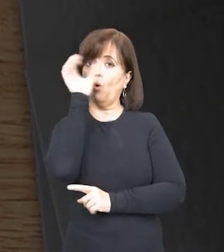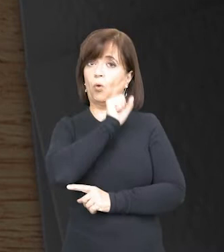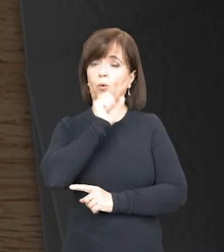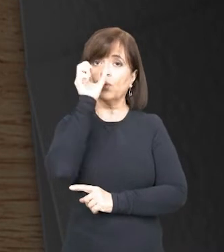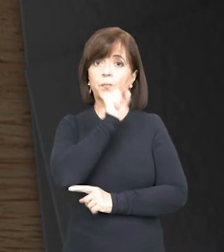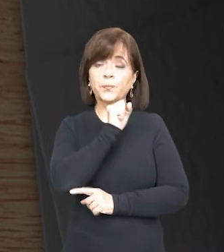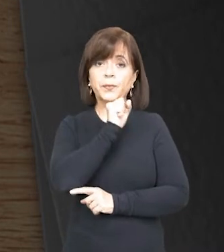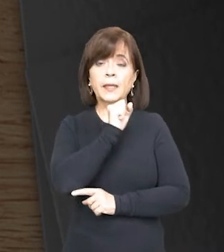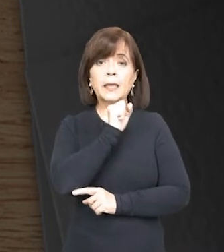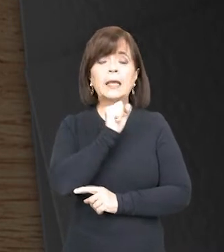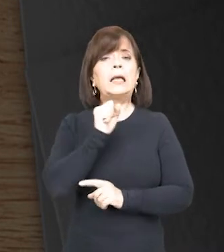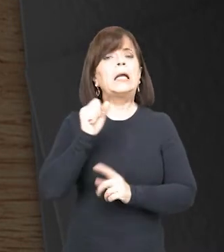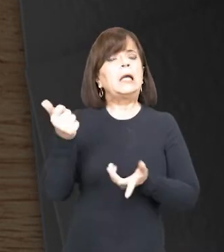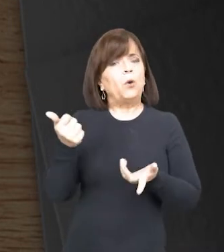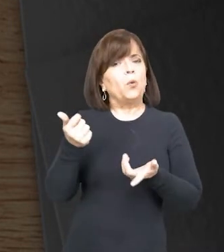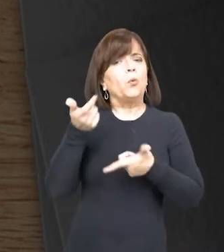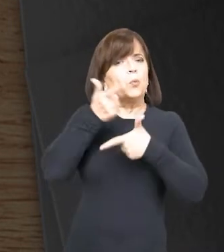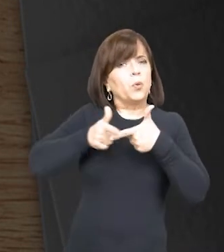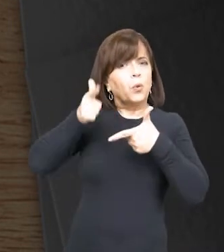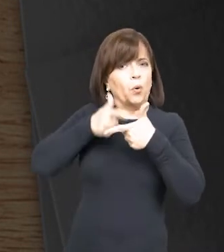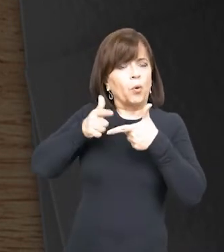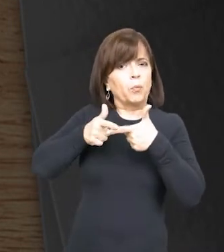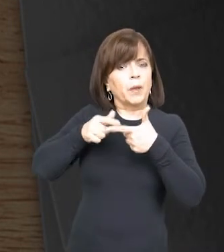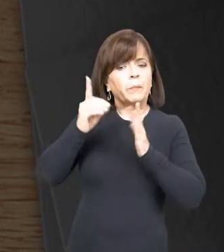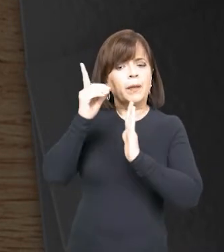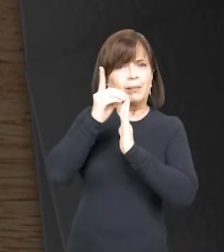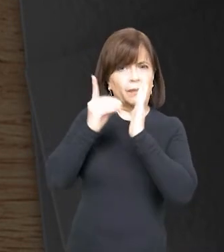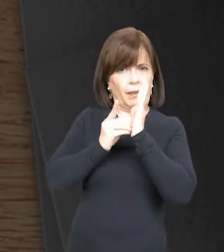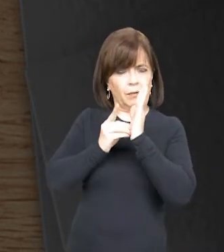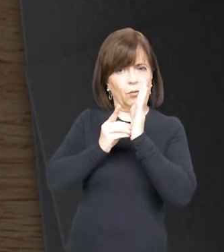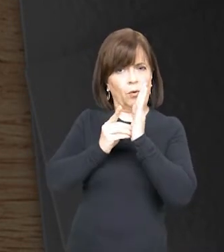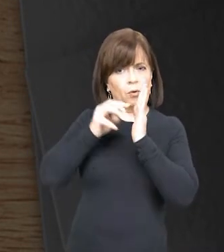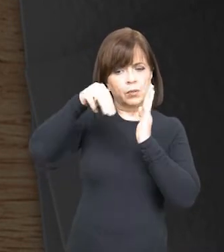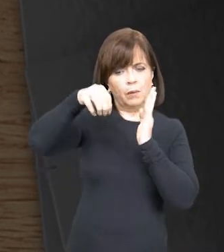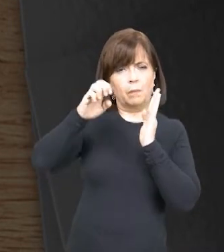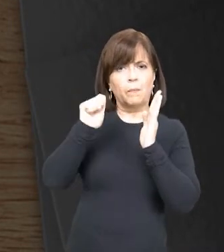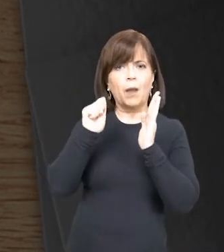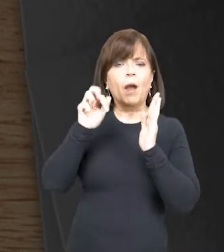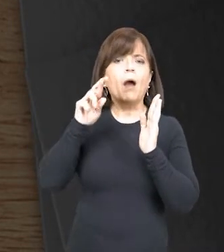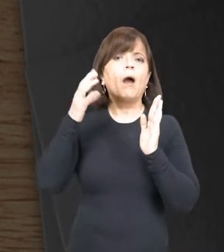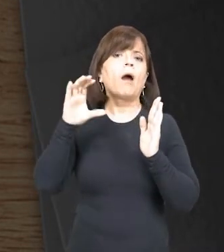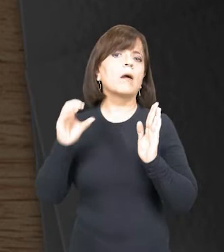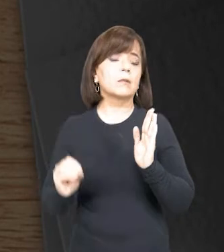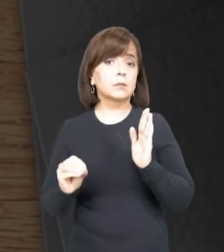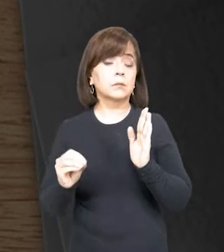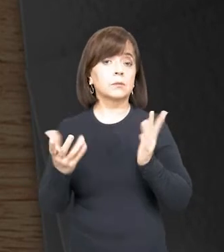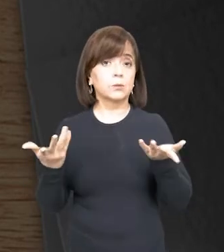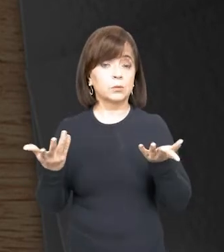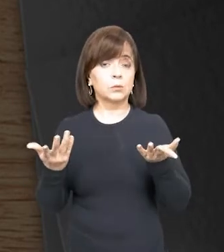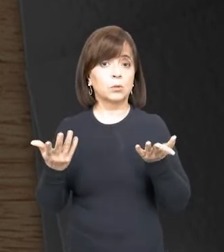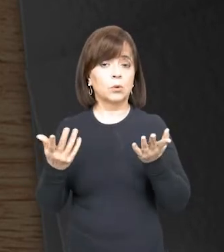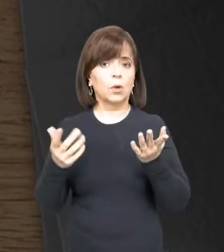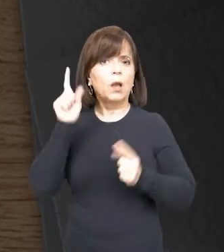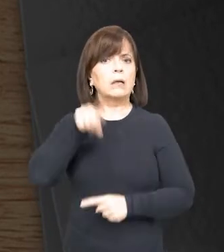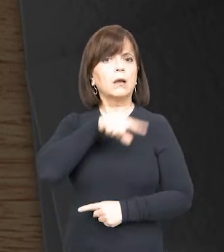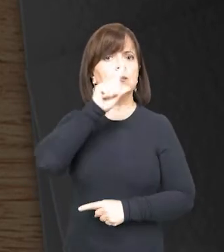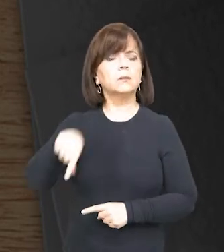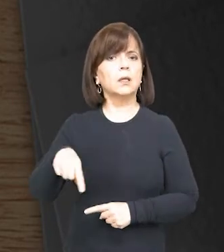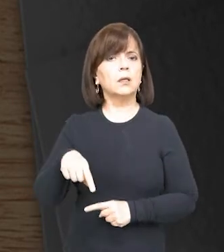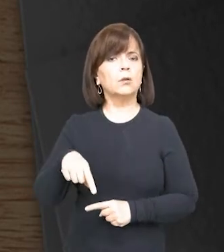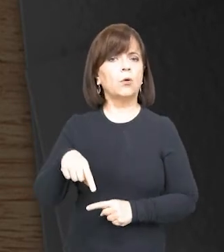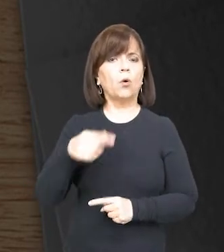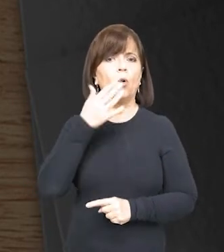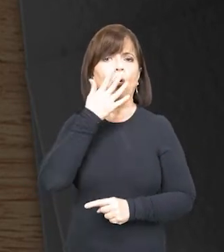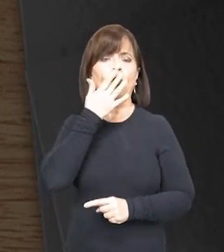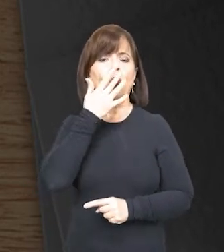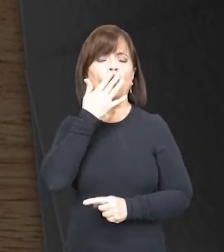o problema é que esses decretos que foram publicados em março suspenderam essa indicação da bandeira